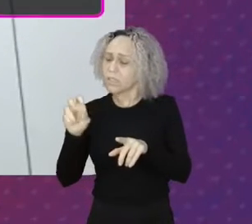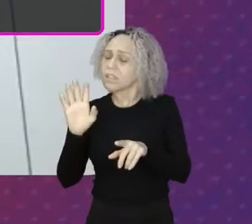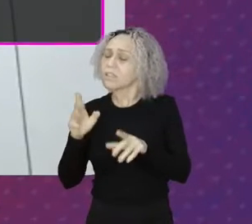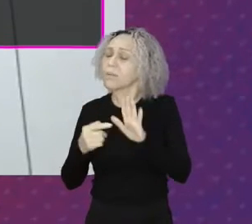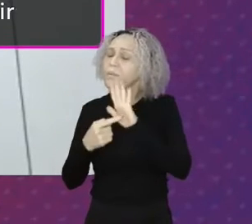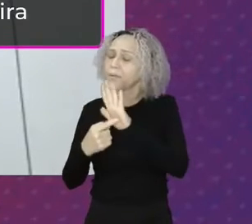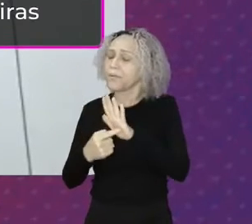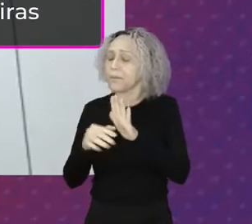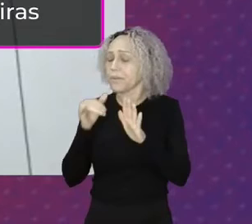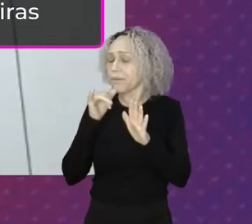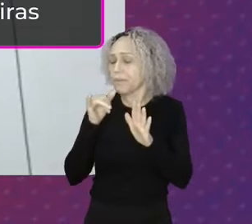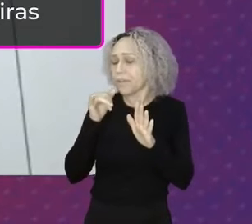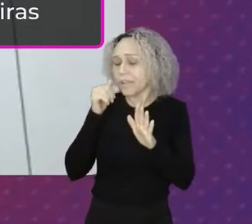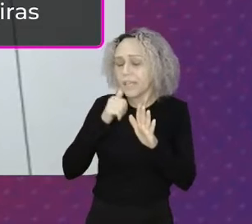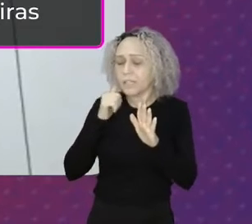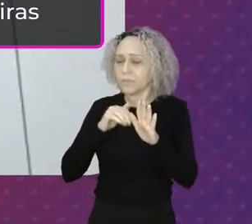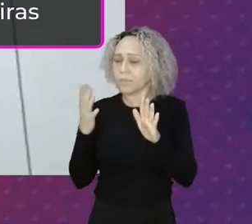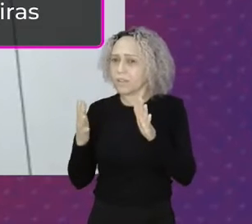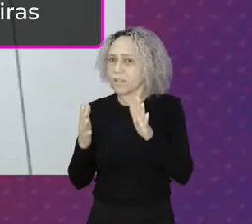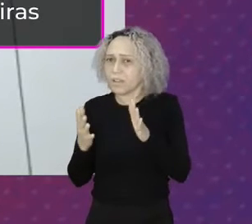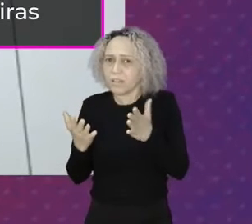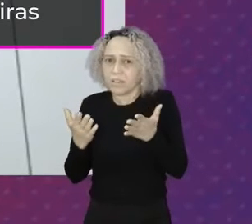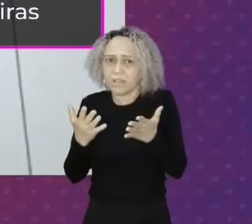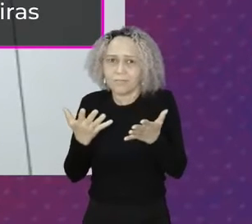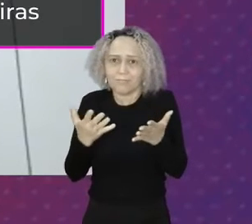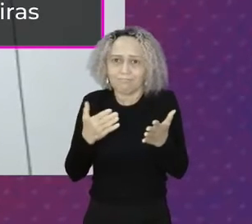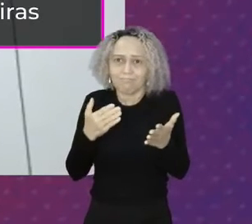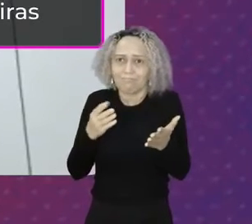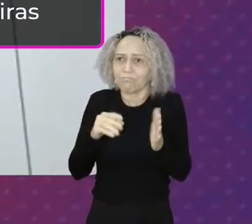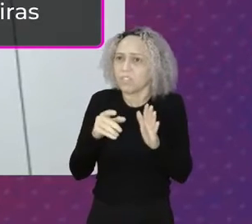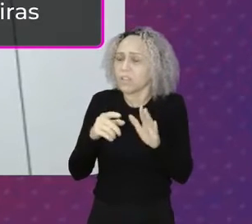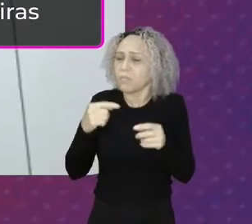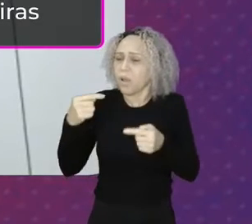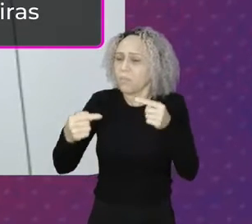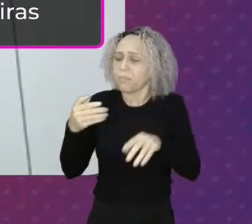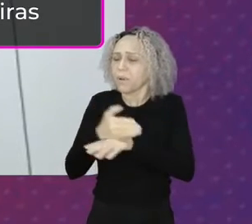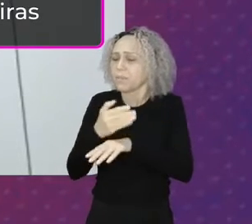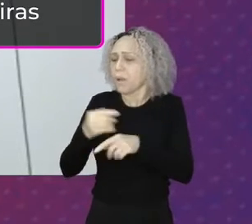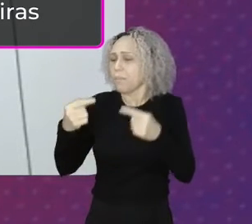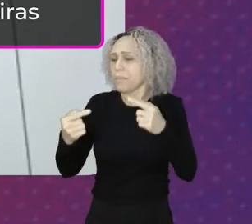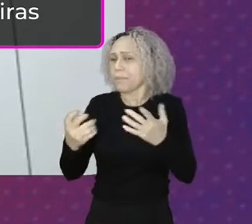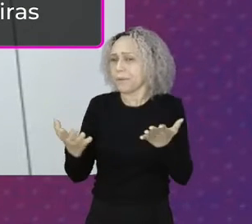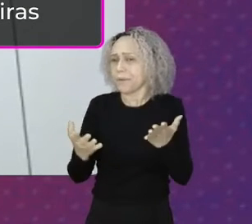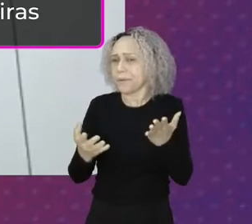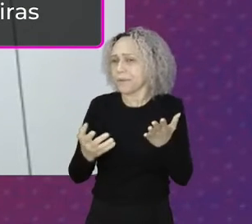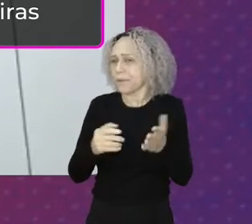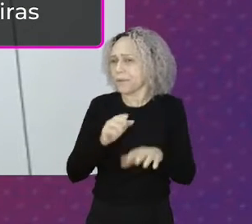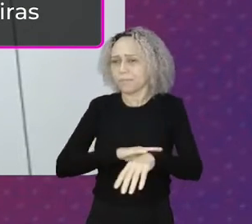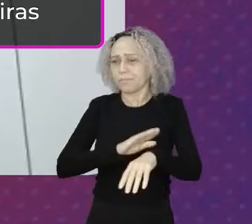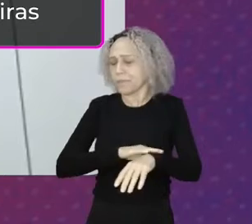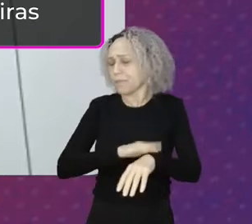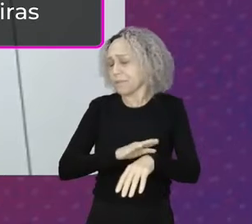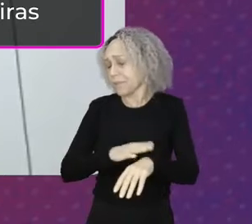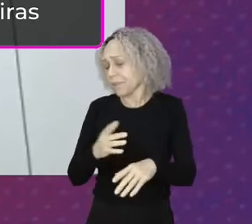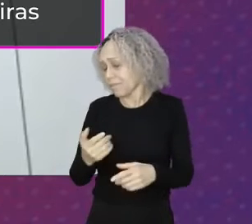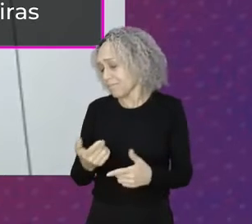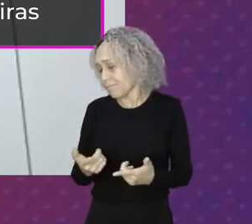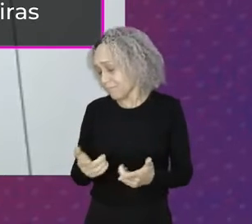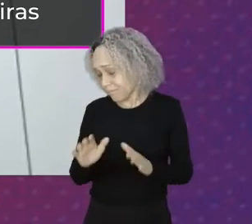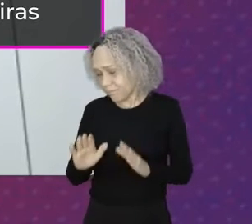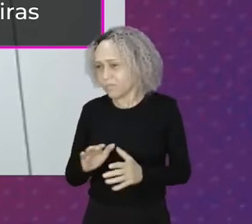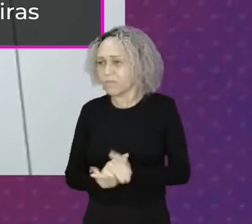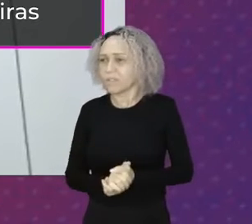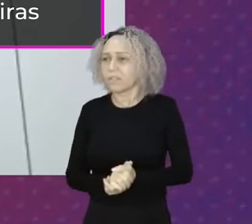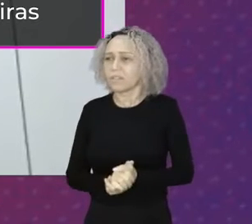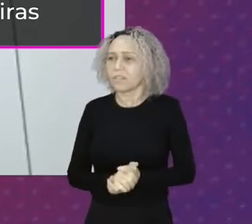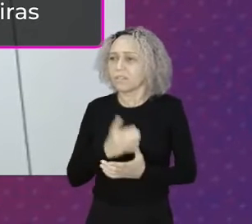que foi realizado pelo Instituto Alziras, 63% das prefeitas já sofreram ataques, 58% foram